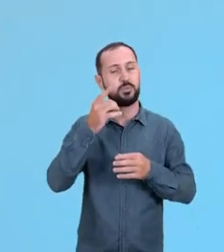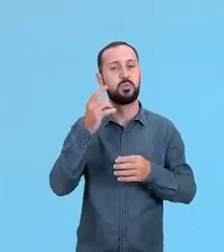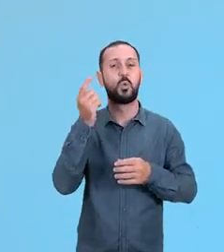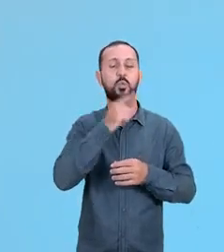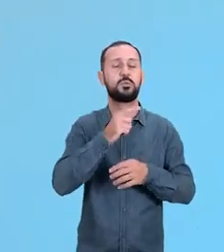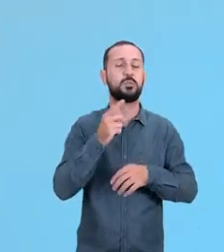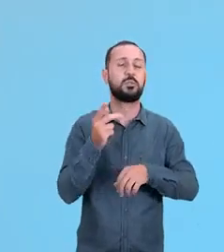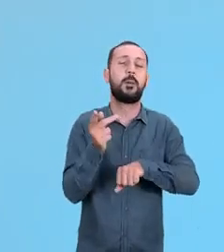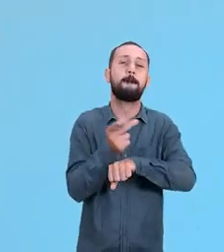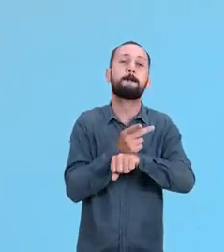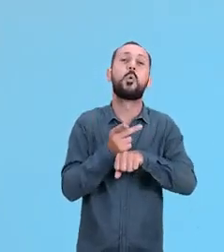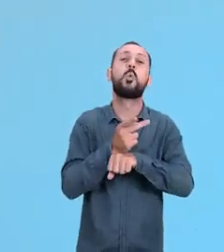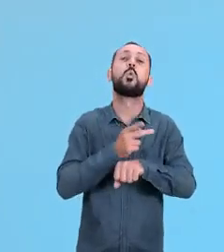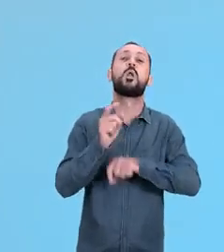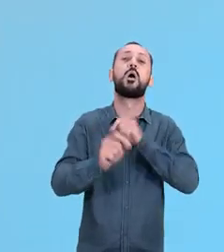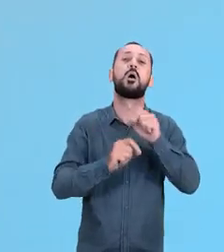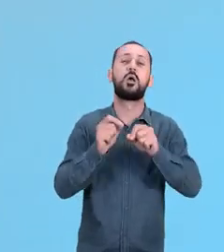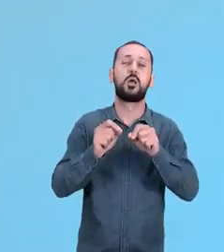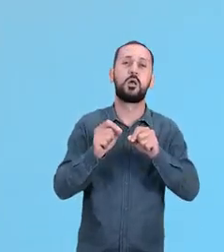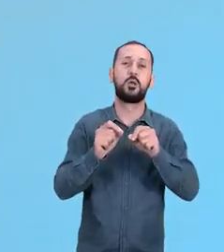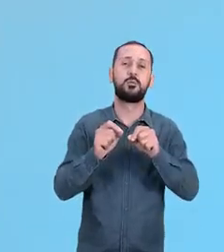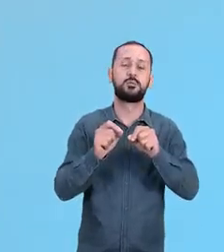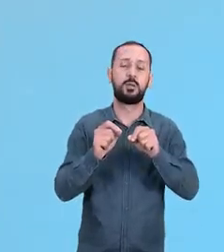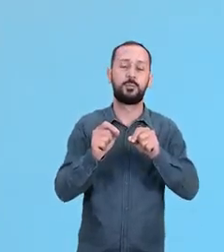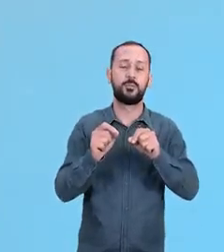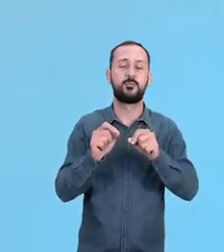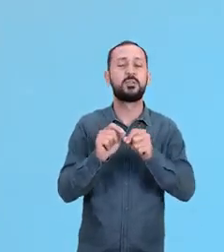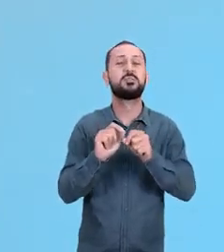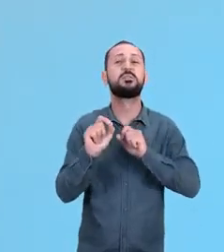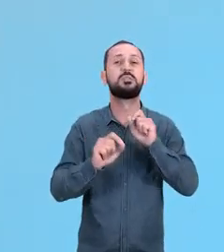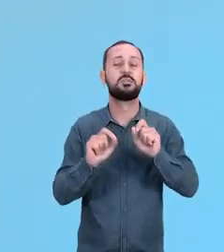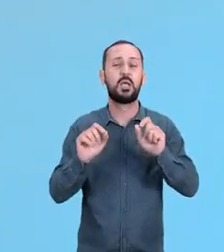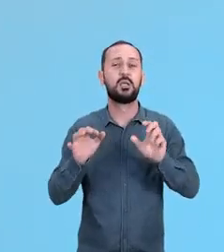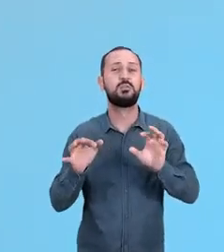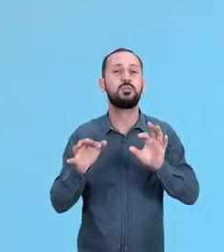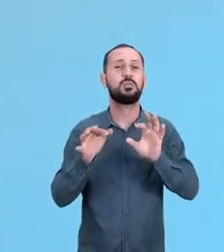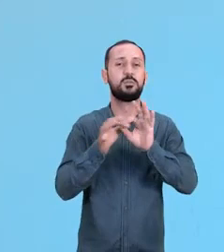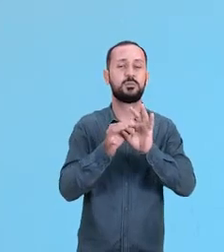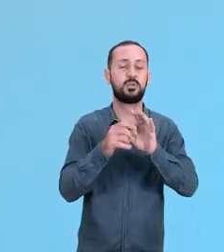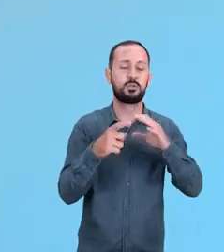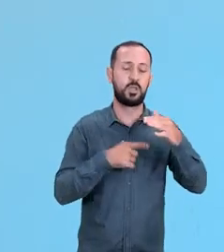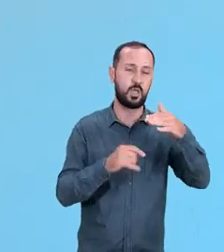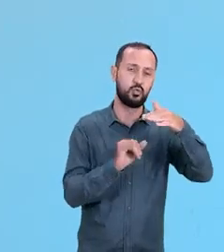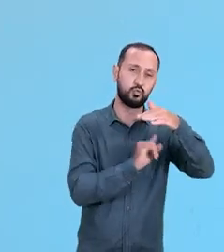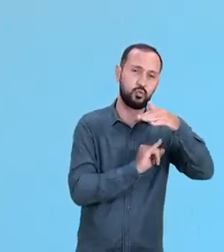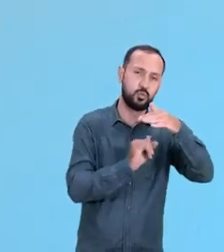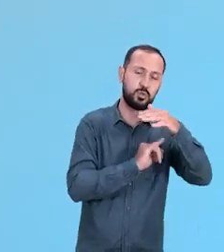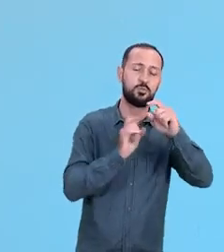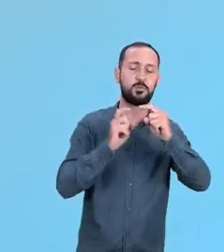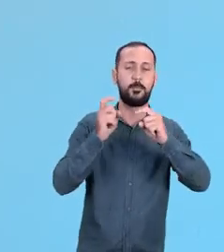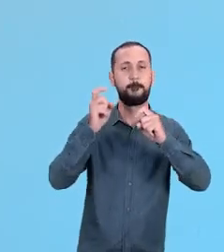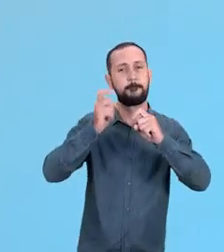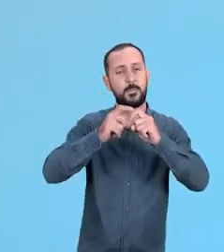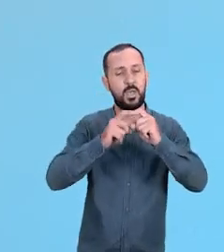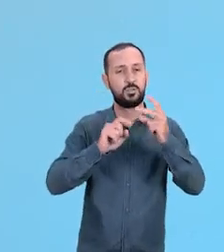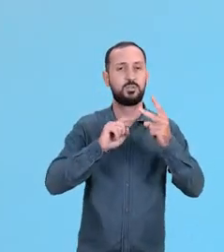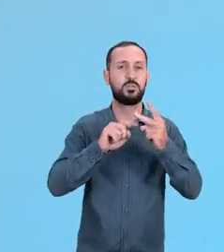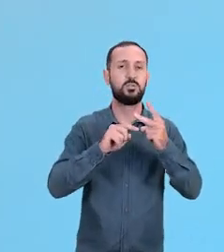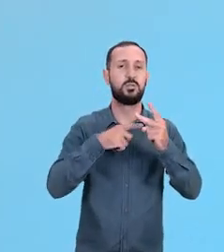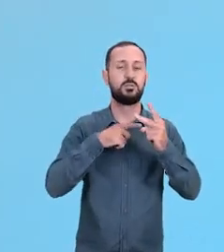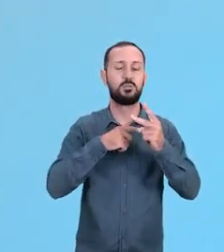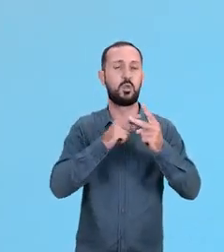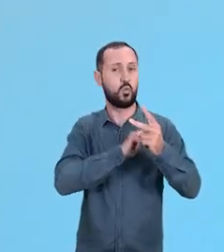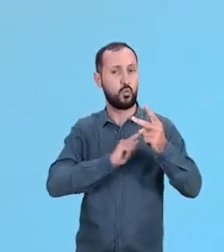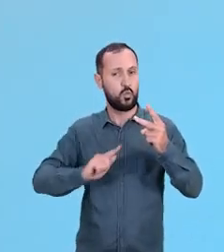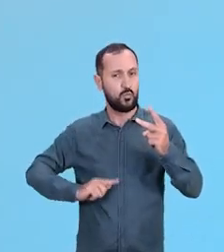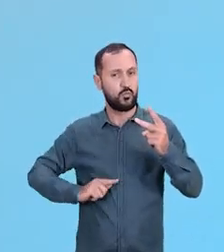temos buscado fazer pontes. Né? Nós temos as instituições médicas, nós temos o